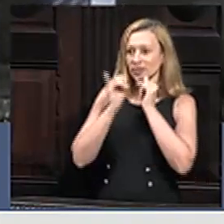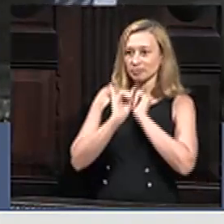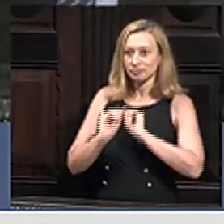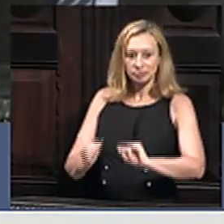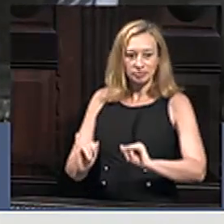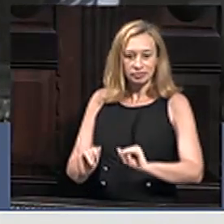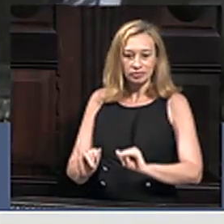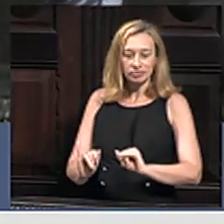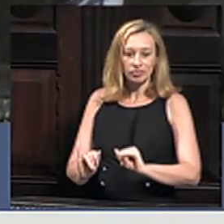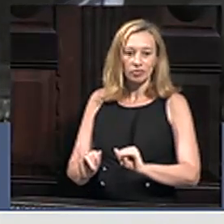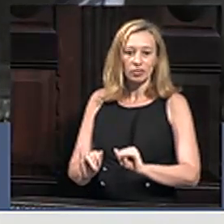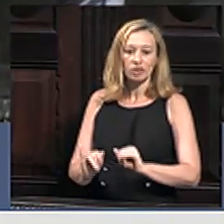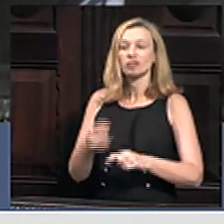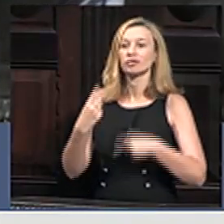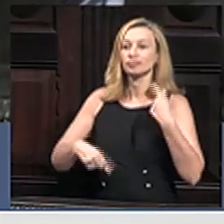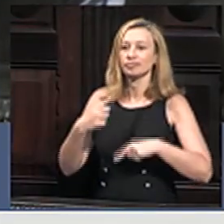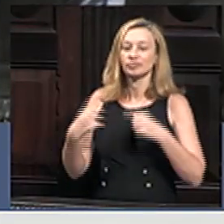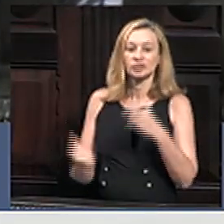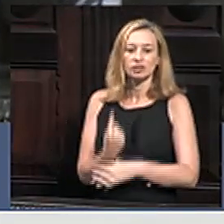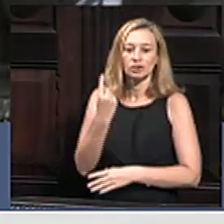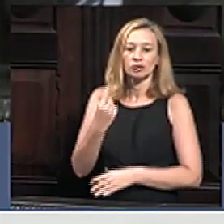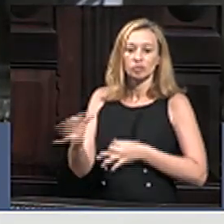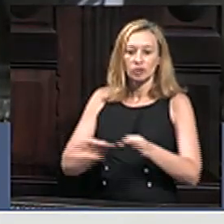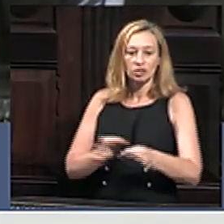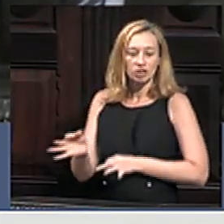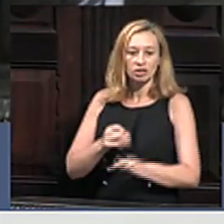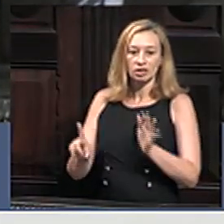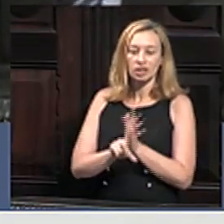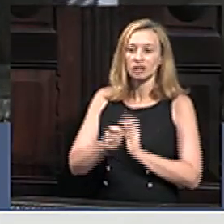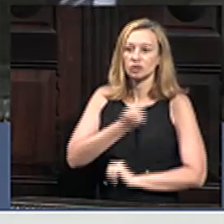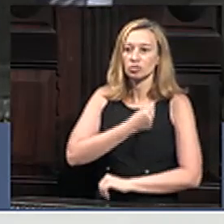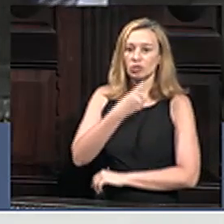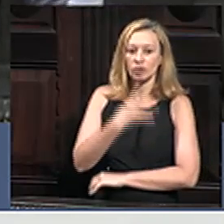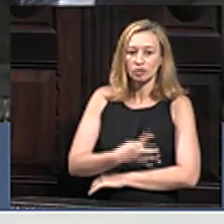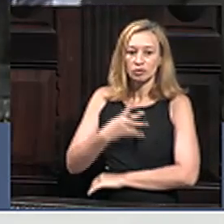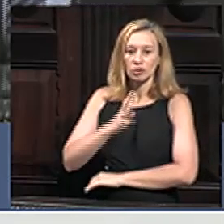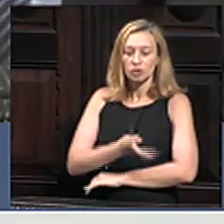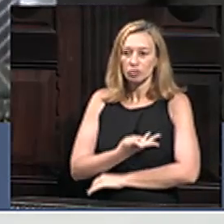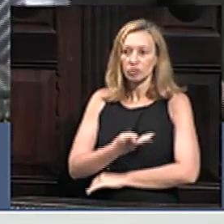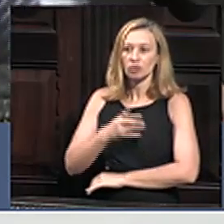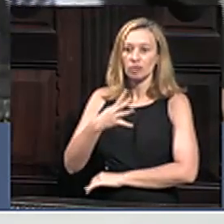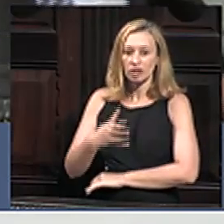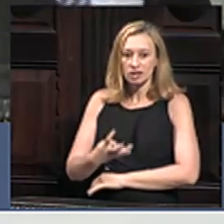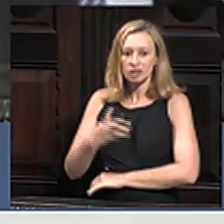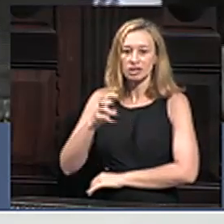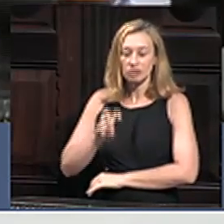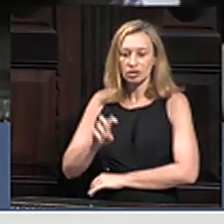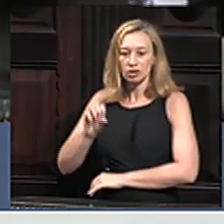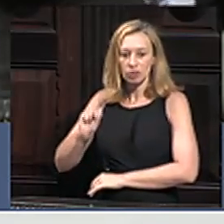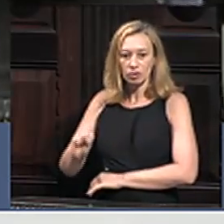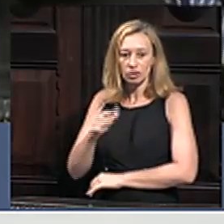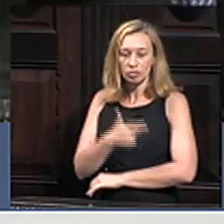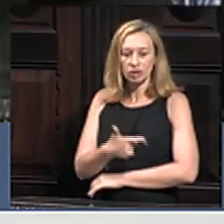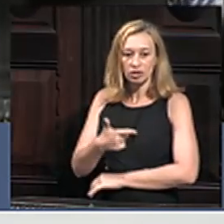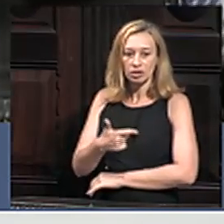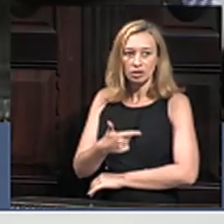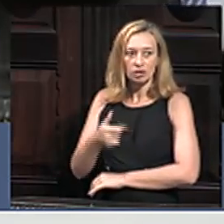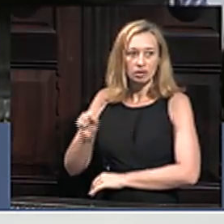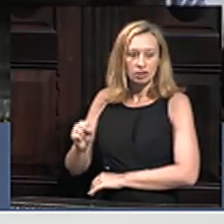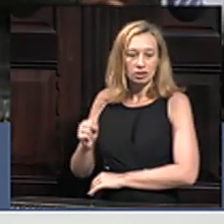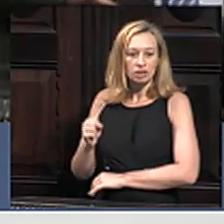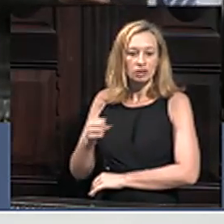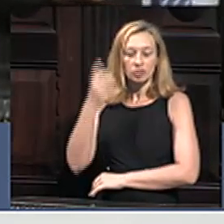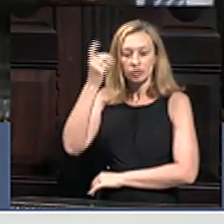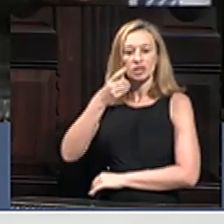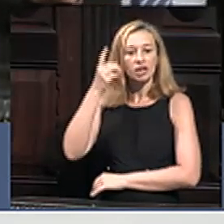Anuncio em regime de urgência, em discussão única, projeto de lei número 4.458 de 2018, de autoria do deputado Rosenberg Reis,